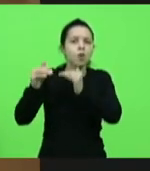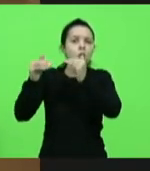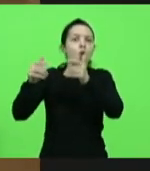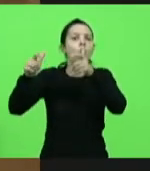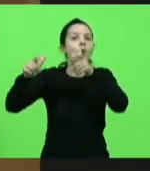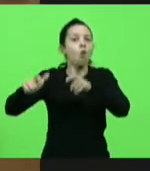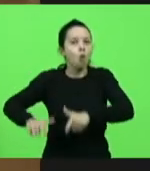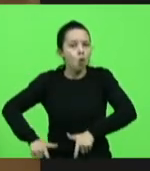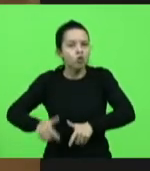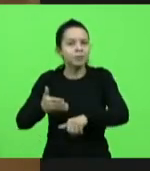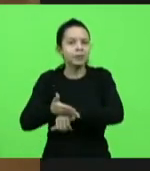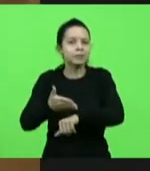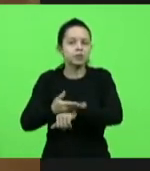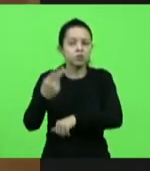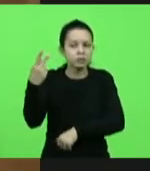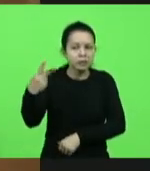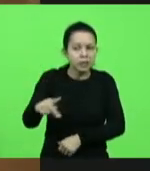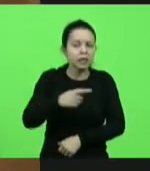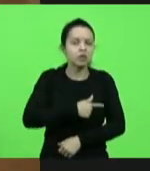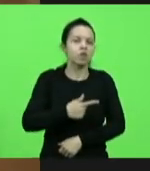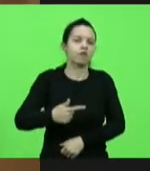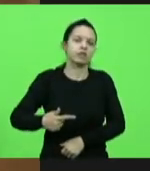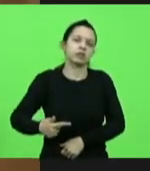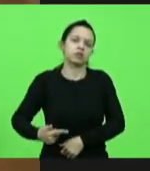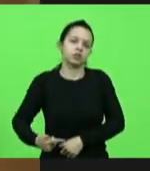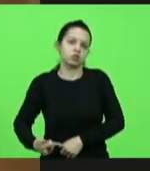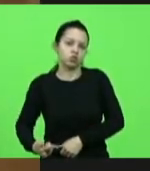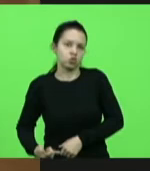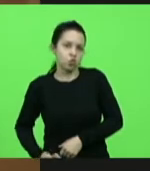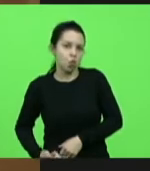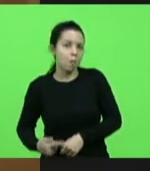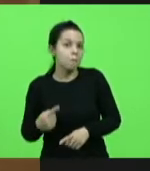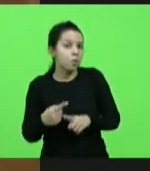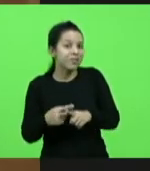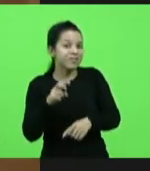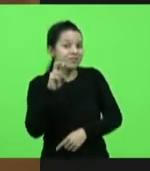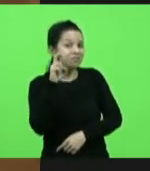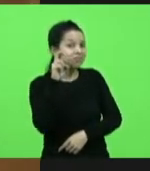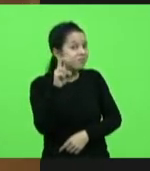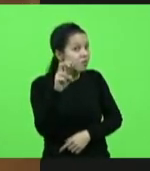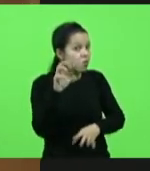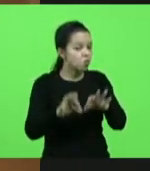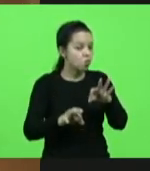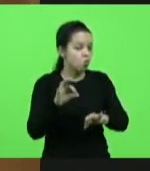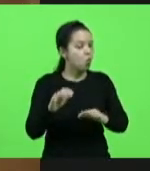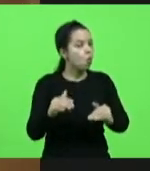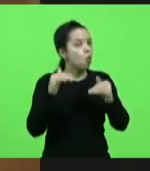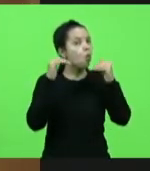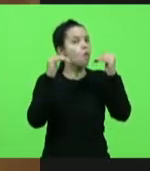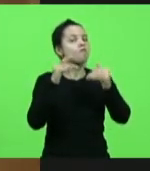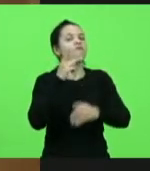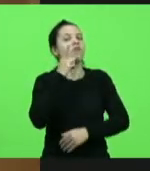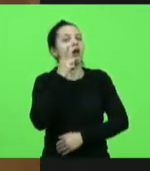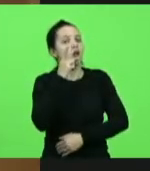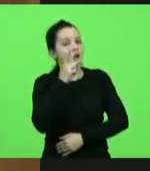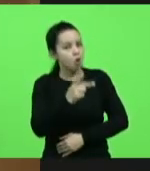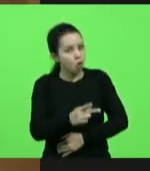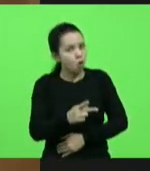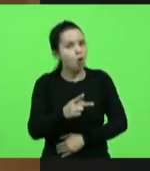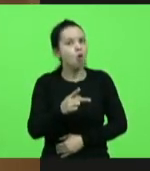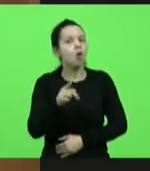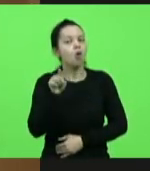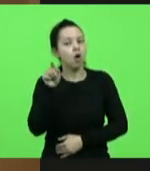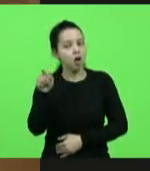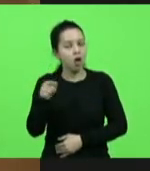governador, a responsabilidade dele? Afinal de contas, 5 desembargadores disseram que o governador é